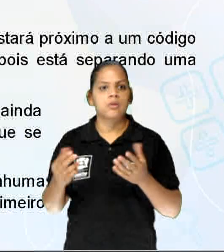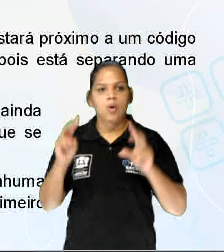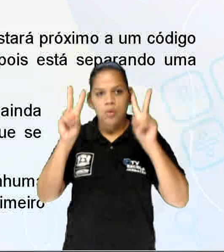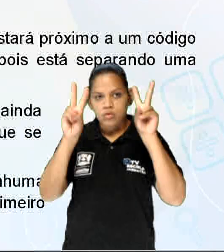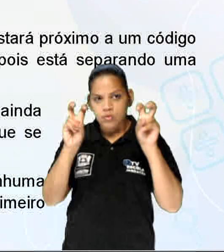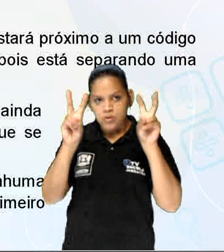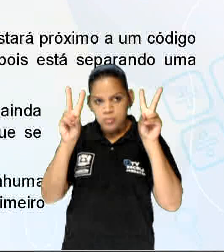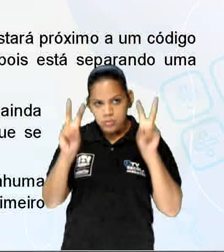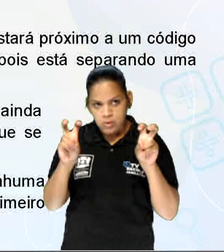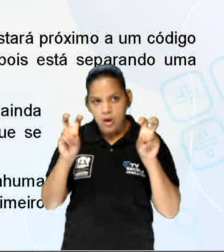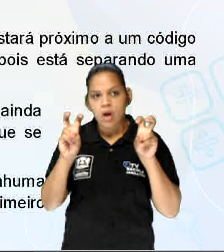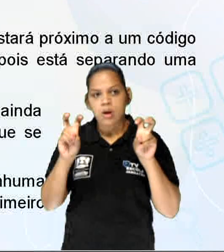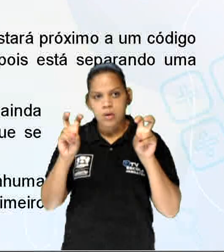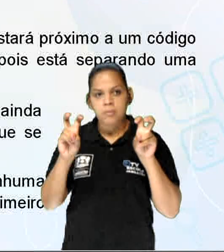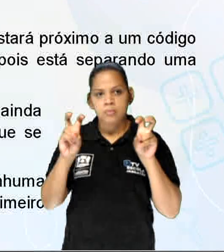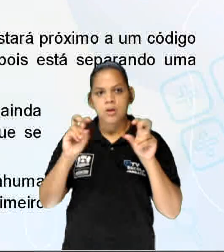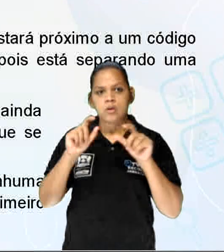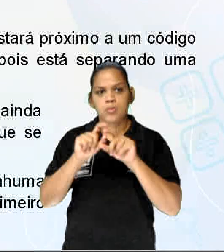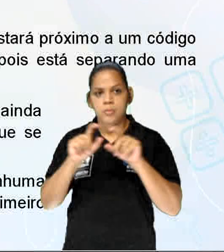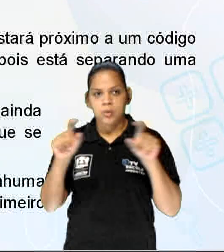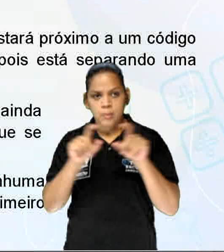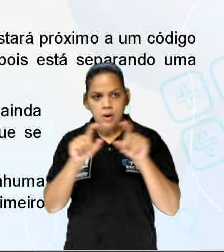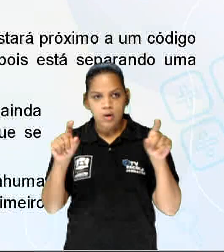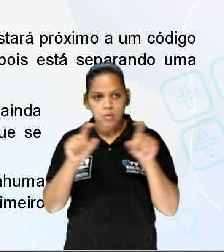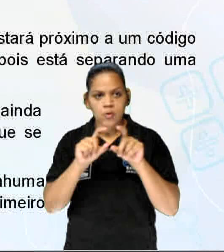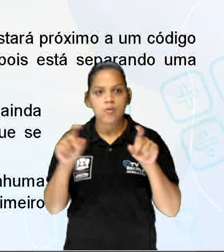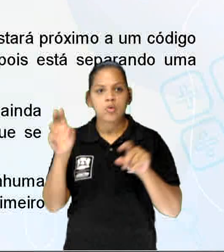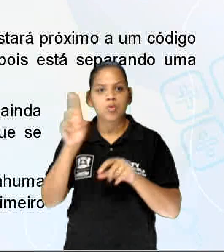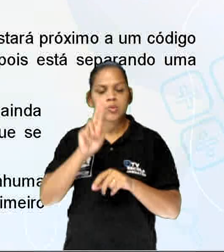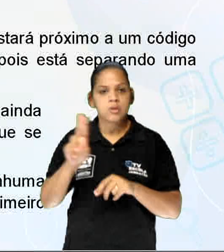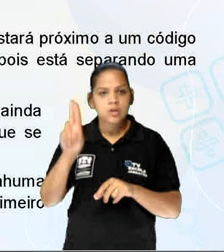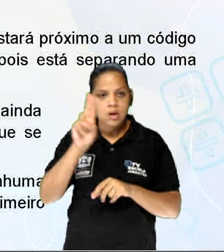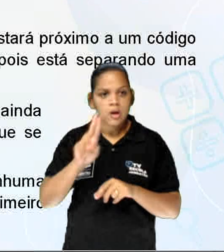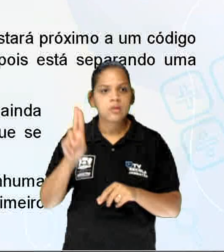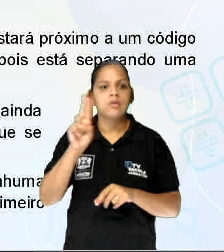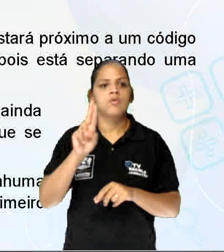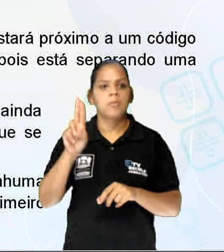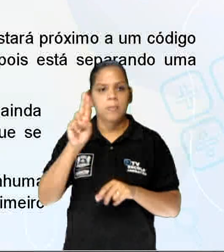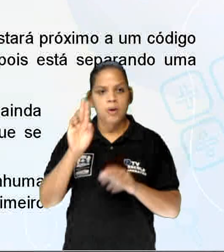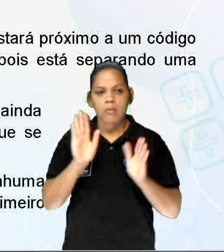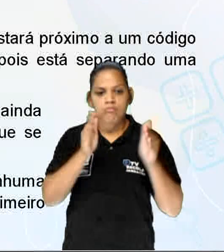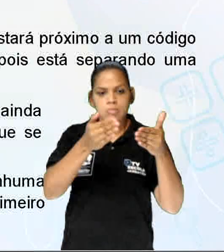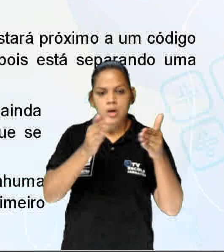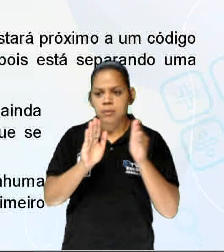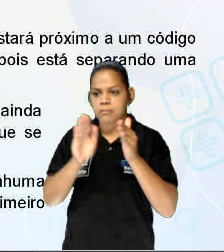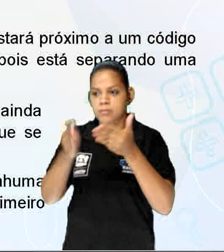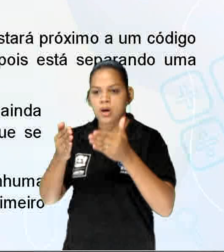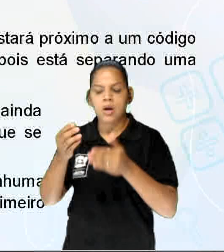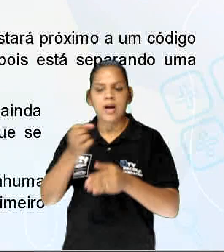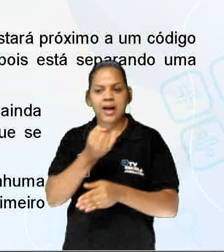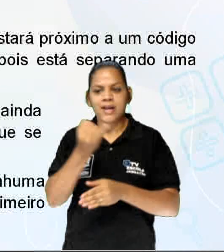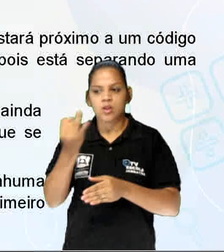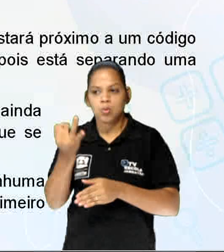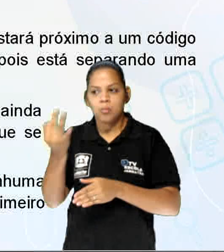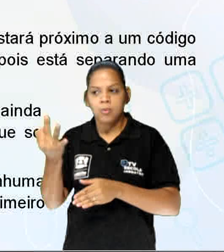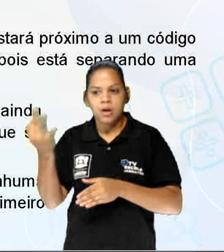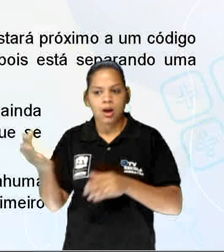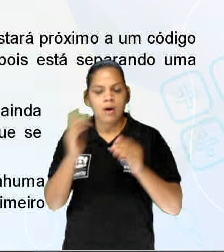parágrafo, foram utilizados para introduzir uma enumeração de fatores. Bom, observe que os 2